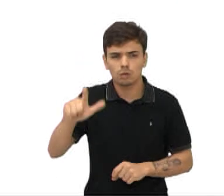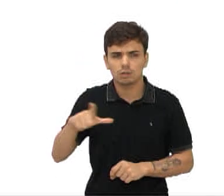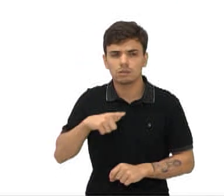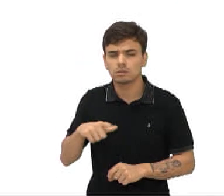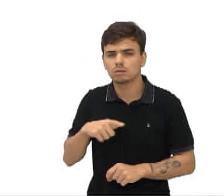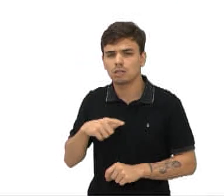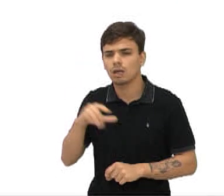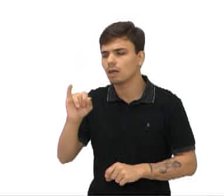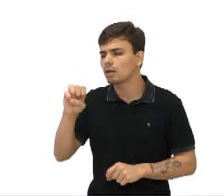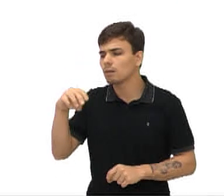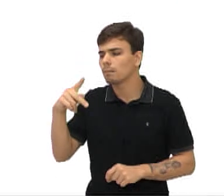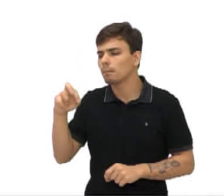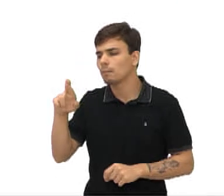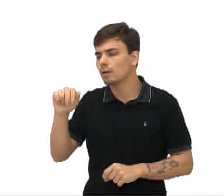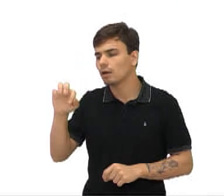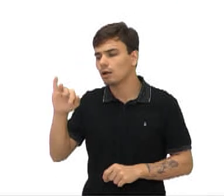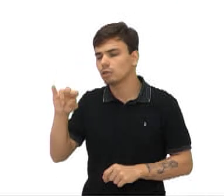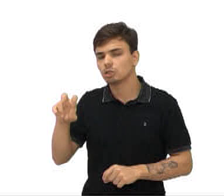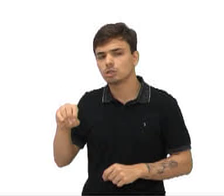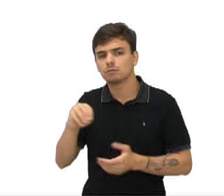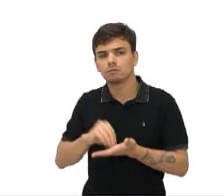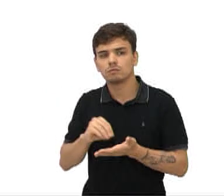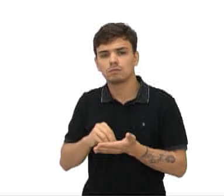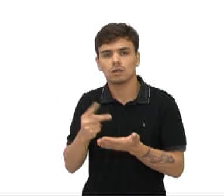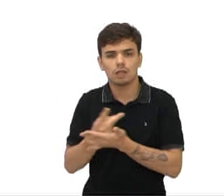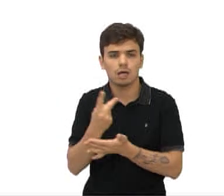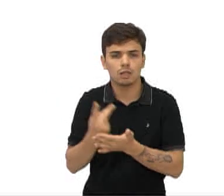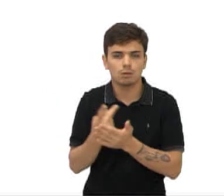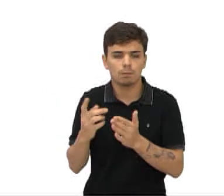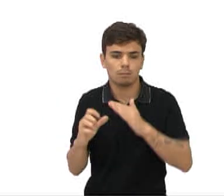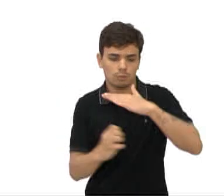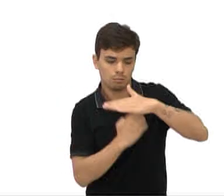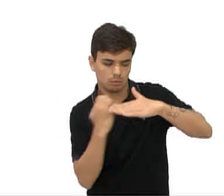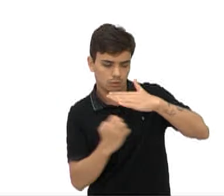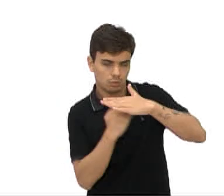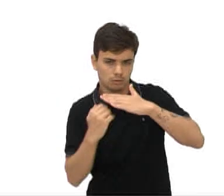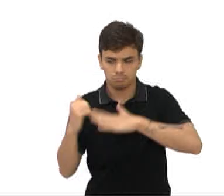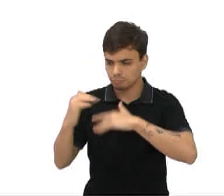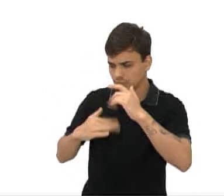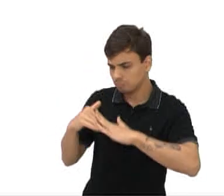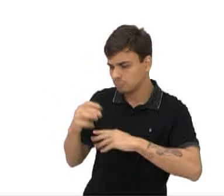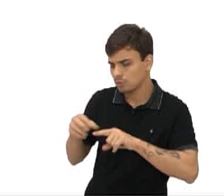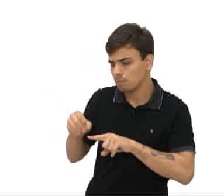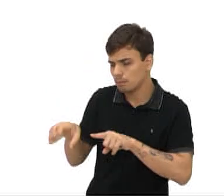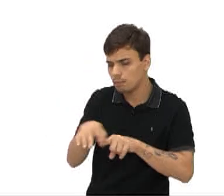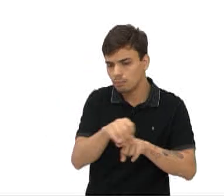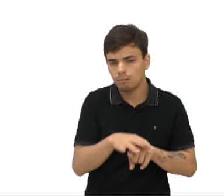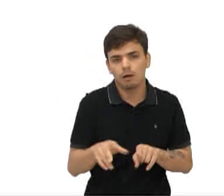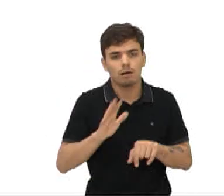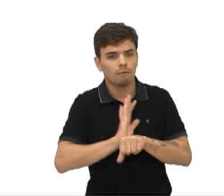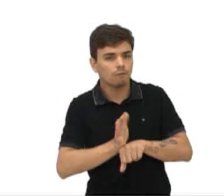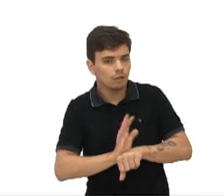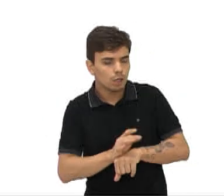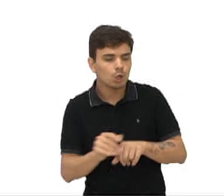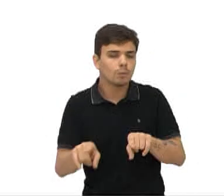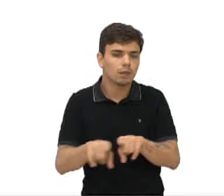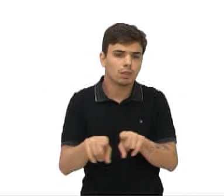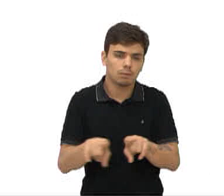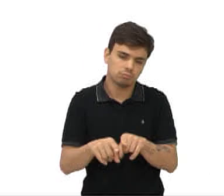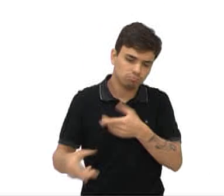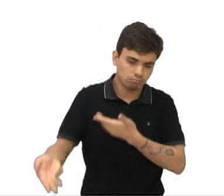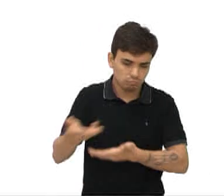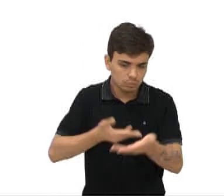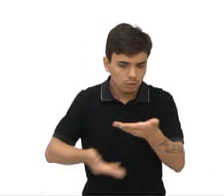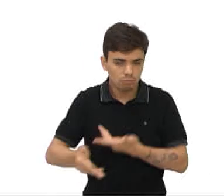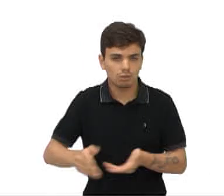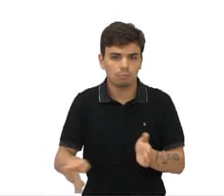imperativo pontuar que a negligência de empresas do setor, como produtoras, distribuidoras de filmes e cinemas, também colabora